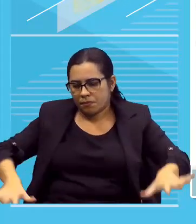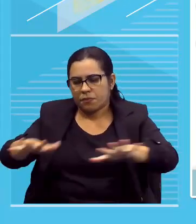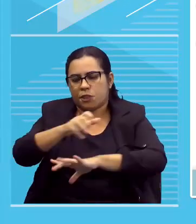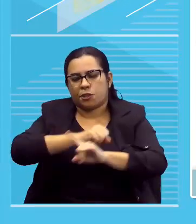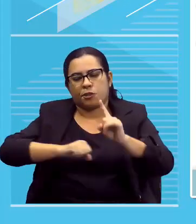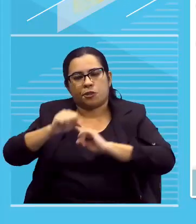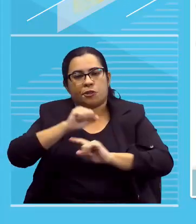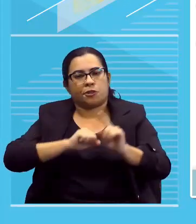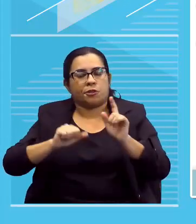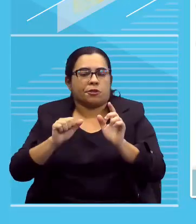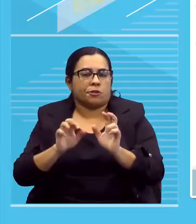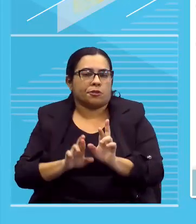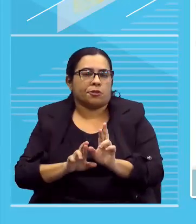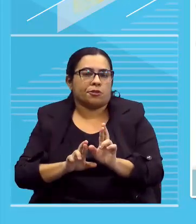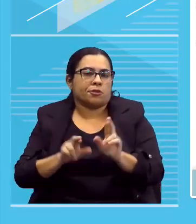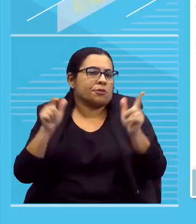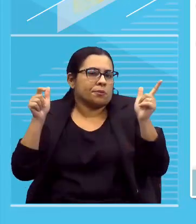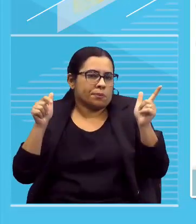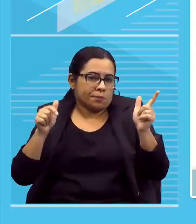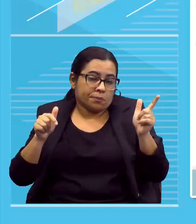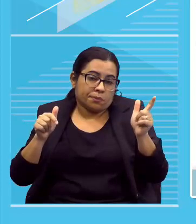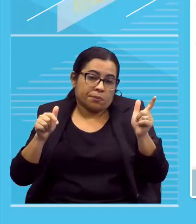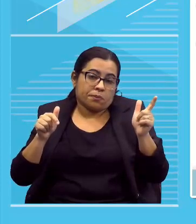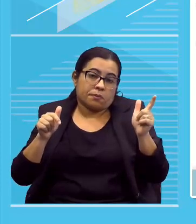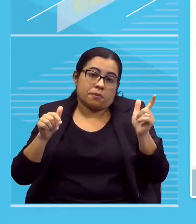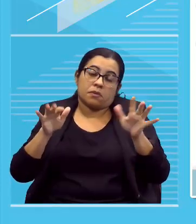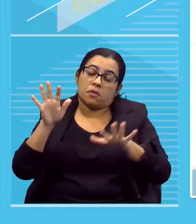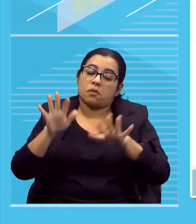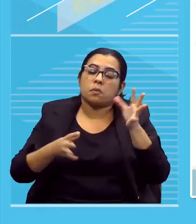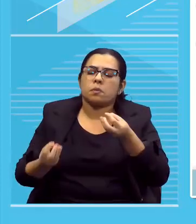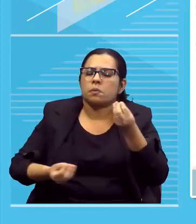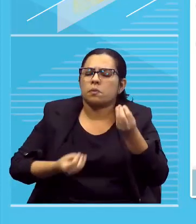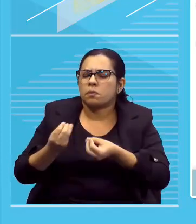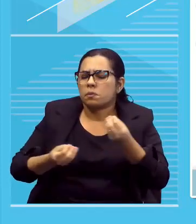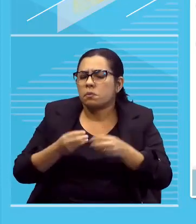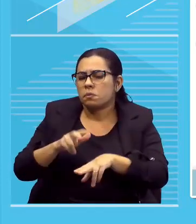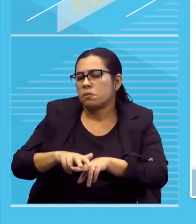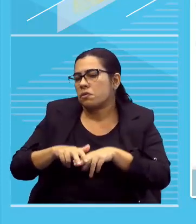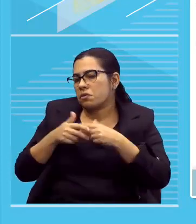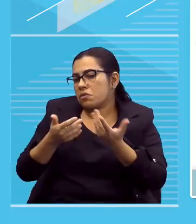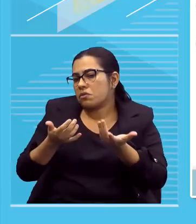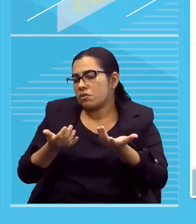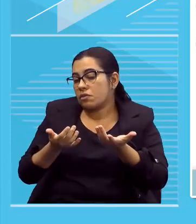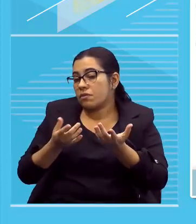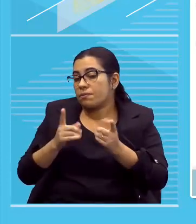dependendo da sua forma de produção e o natural